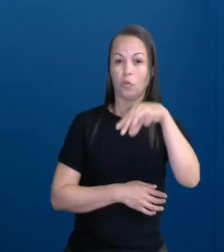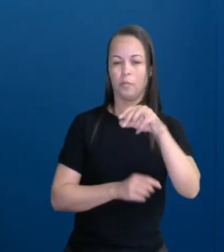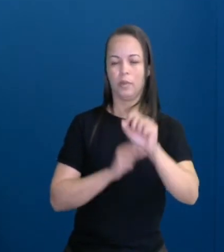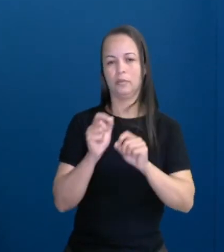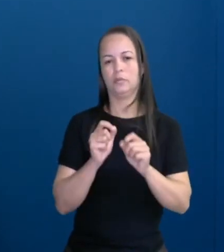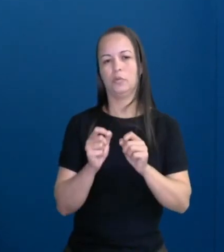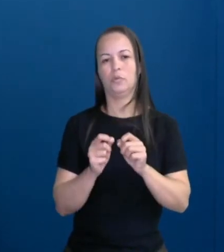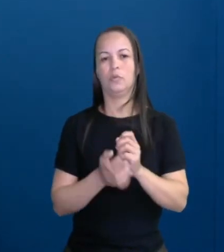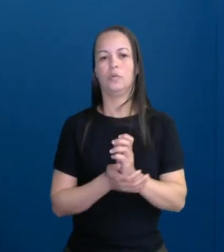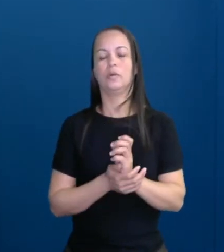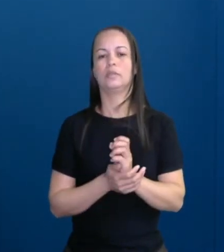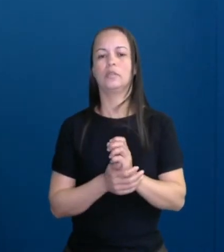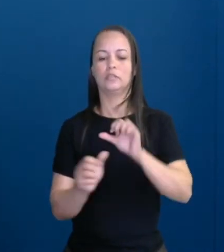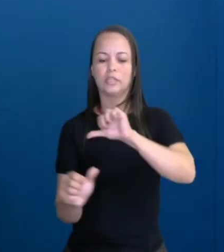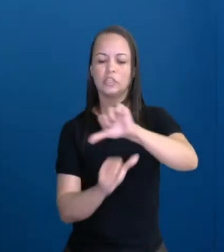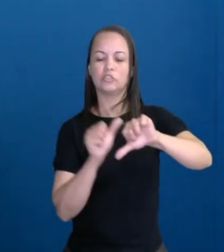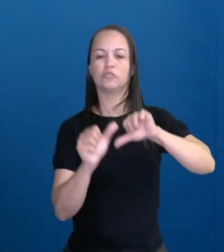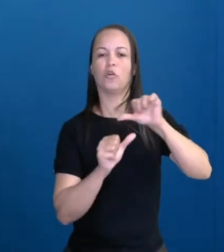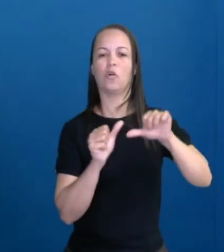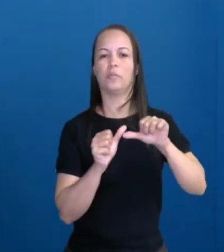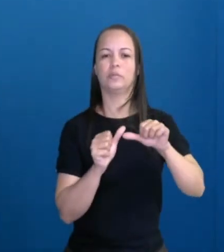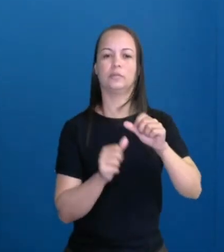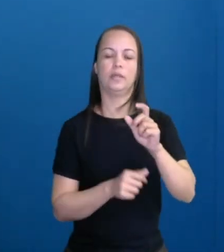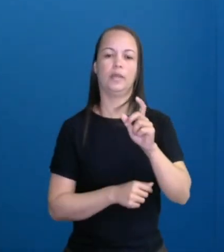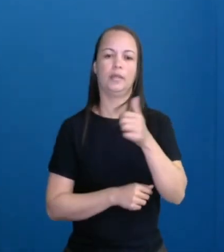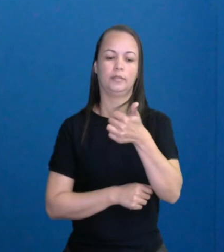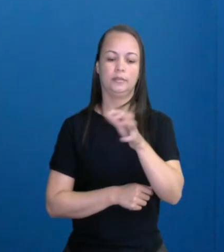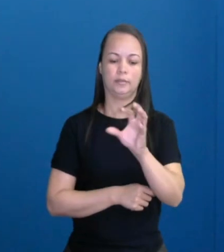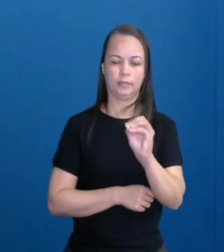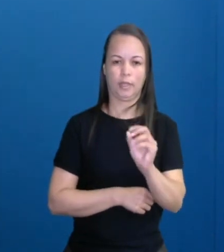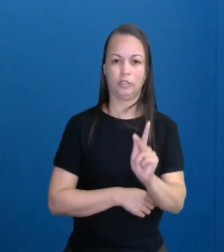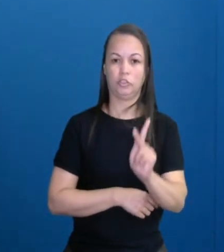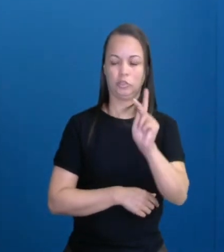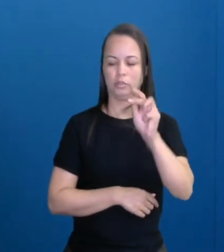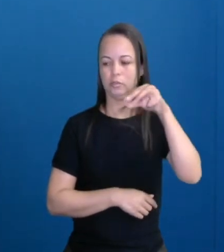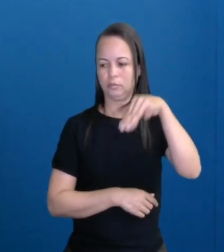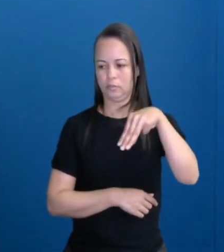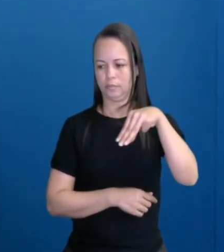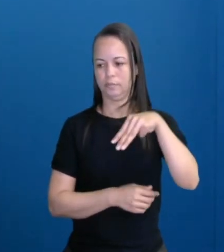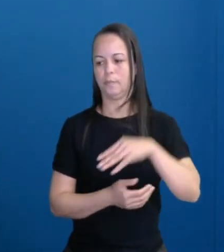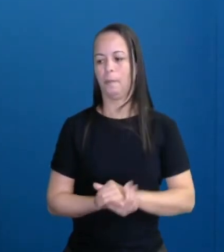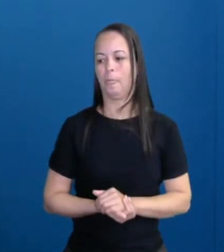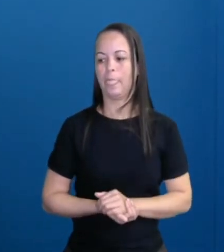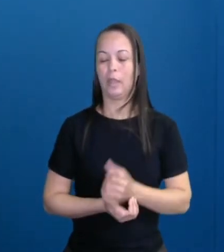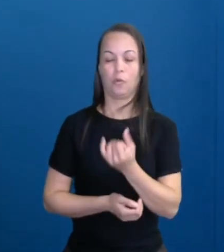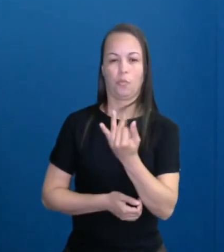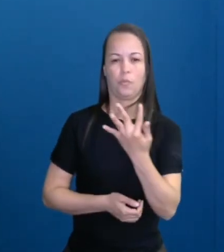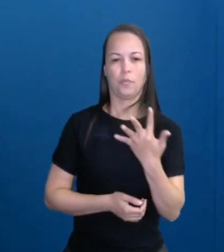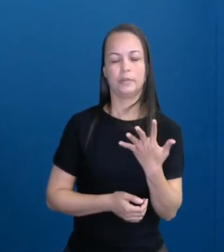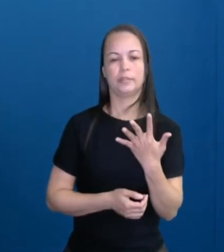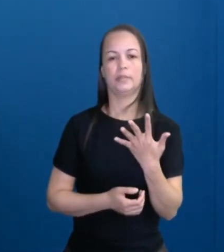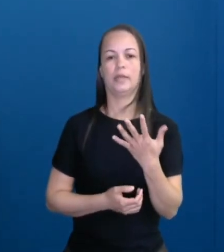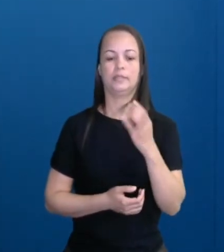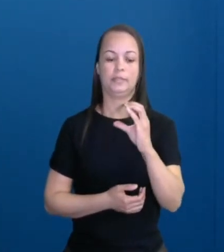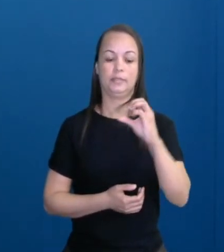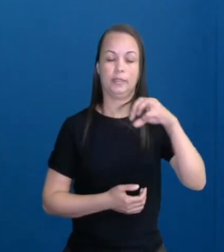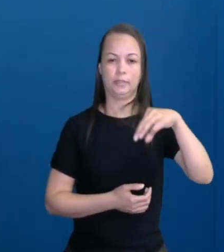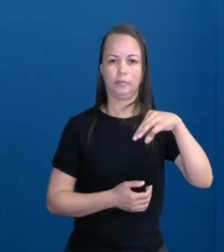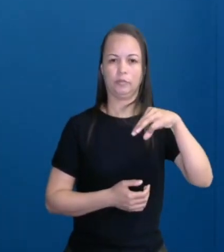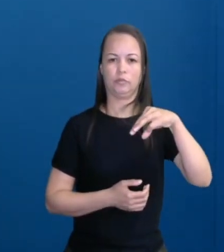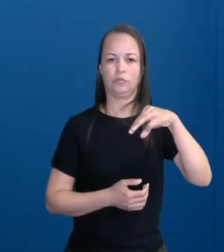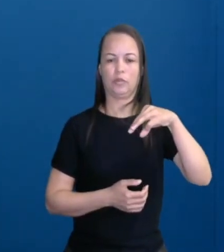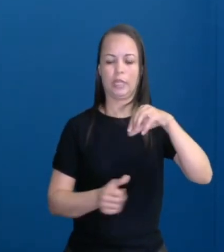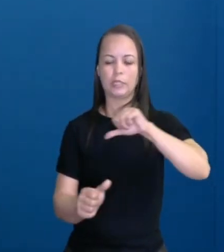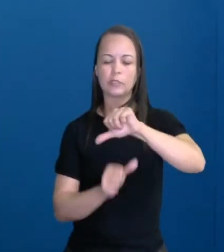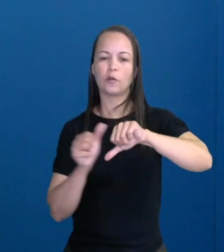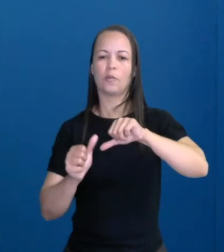cá, transforma-se em 10 quilômetros, tá bom? Essa quantidade em centímetros equivale a 10